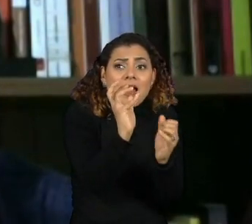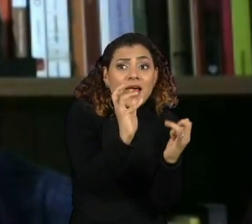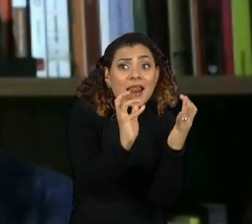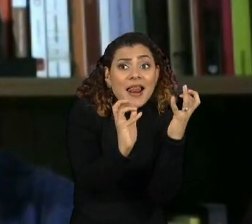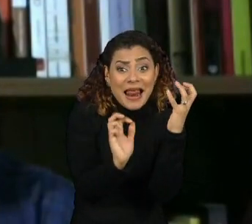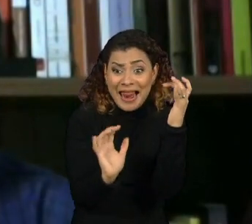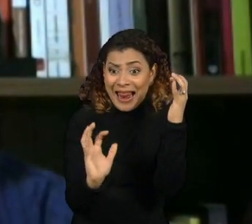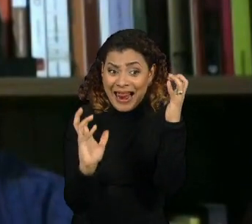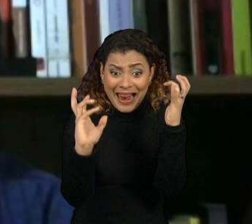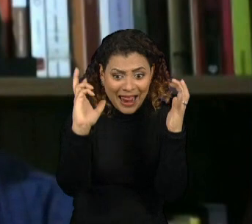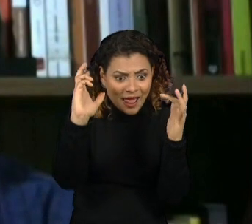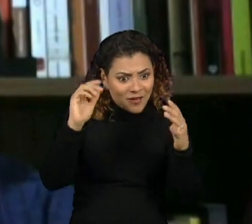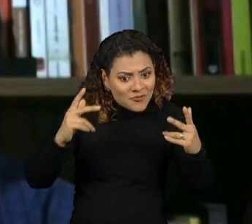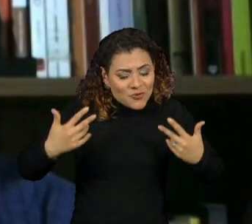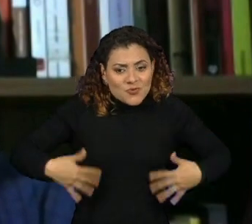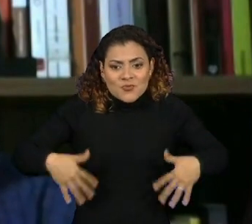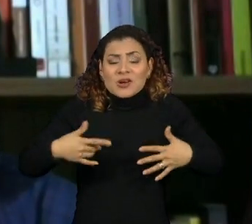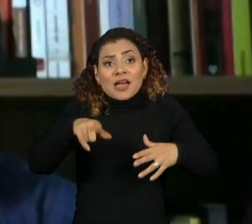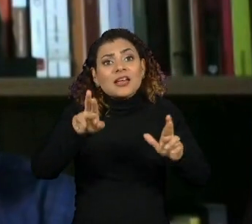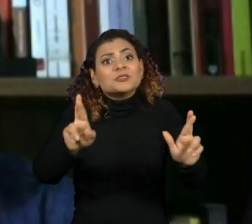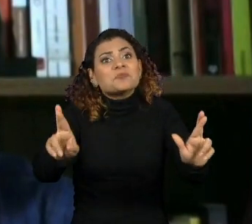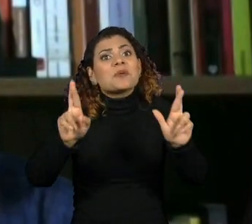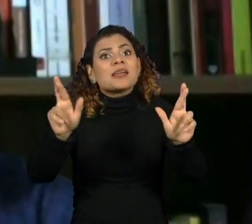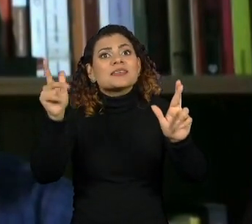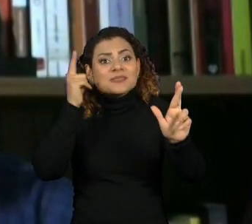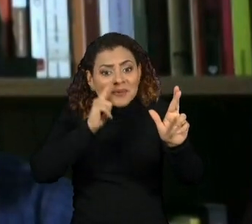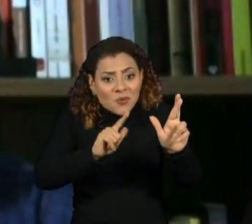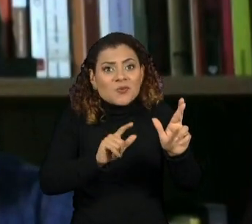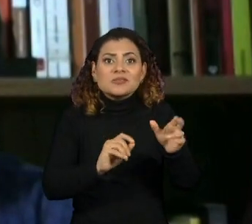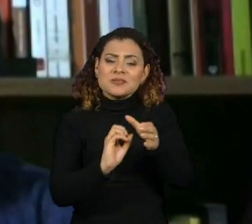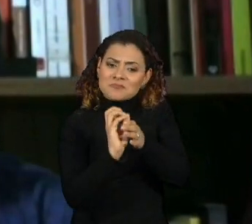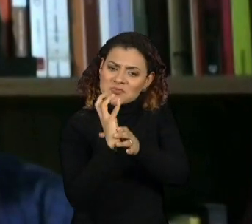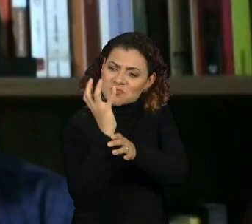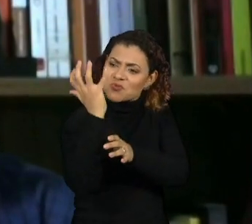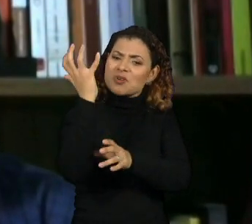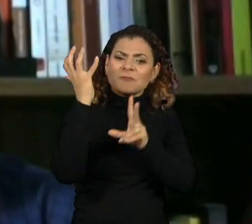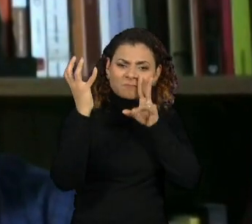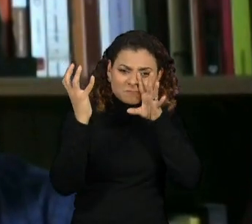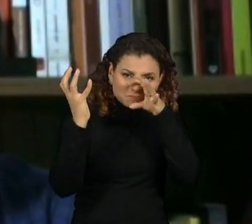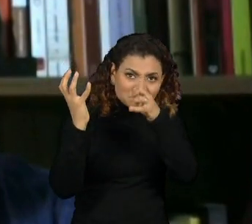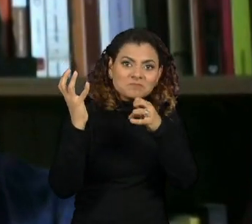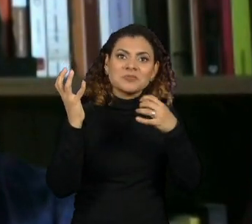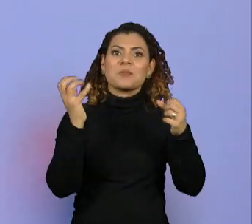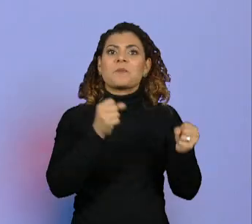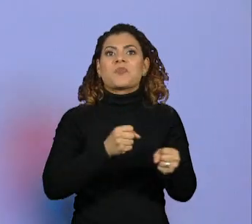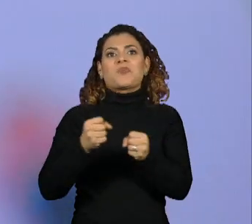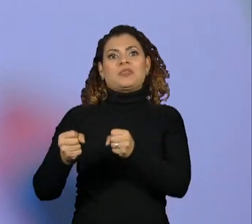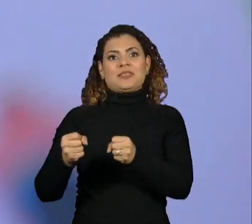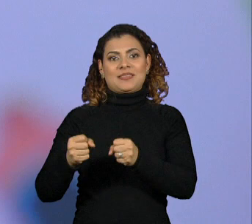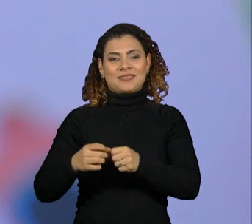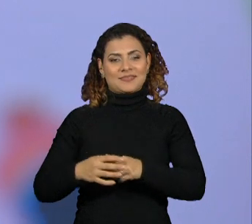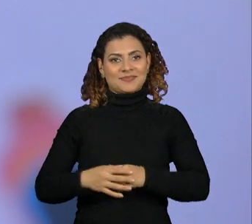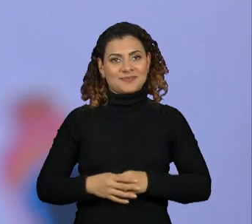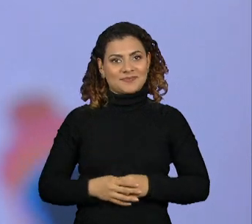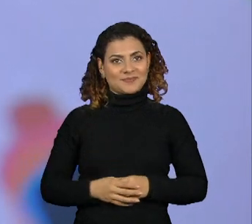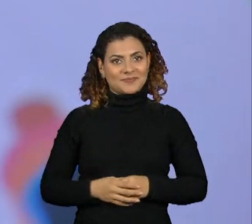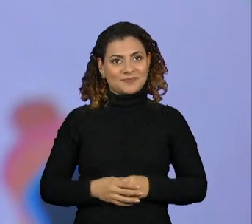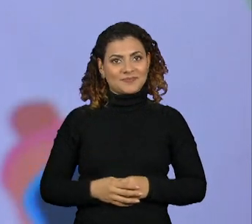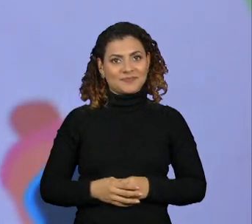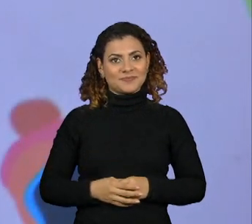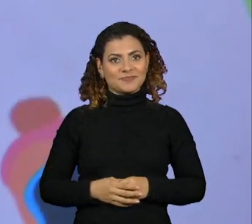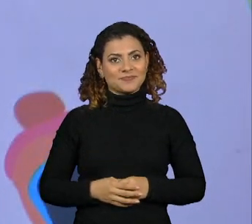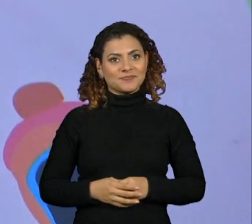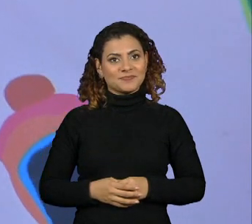se agarrar às esperanças para poder desabrochar de uma maneira poderosa, né?